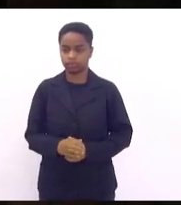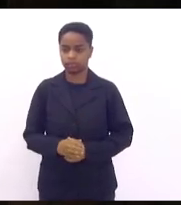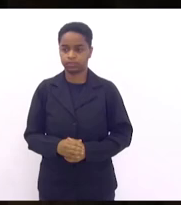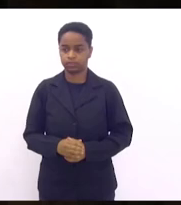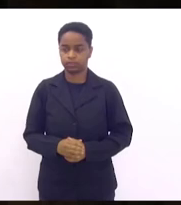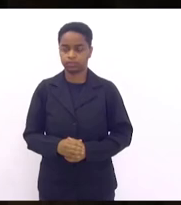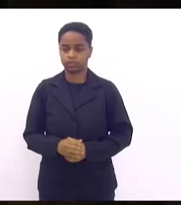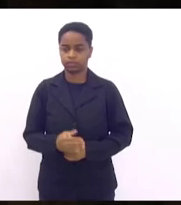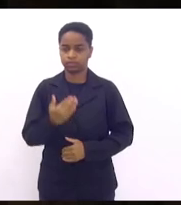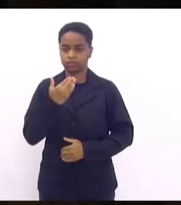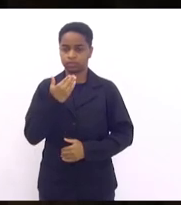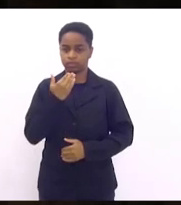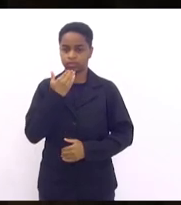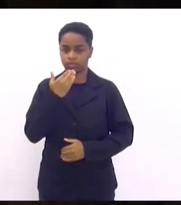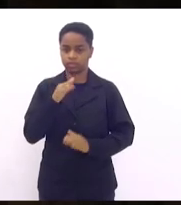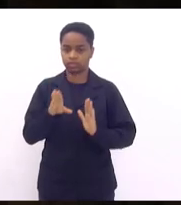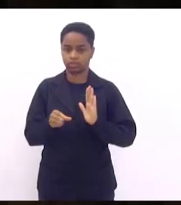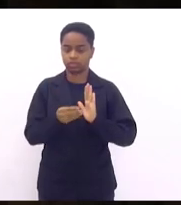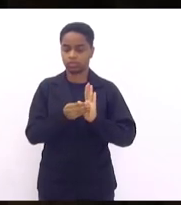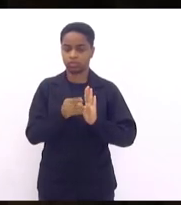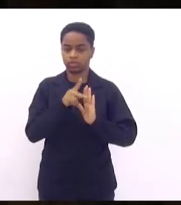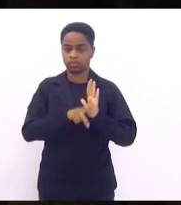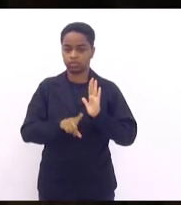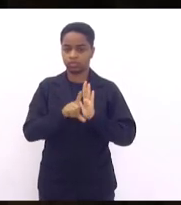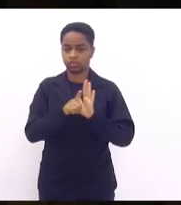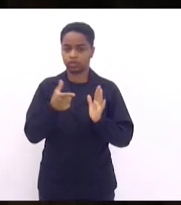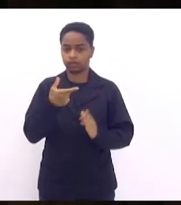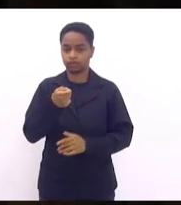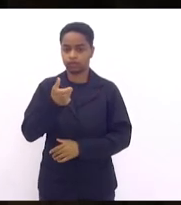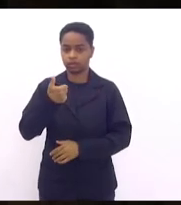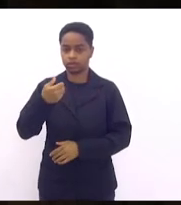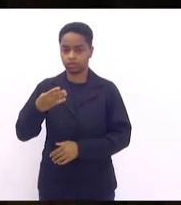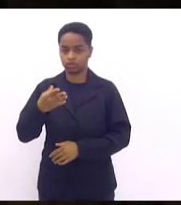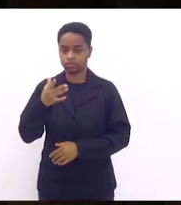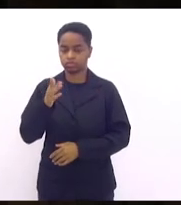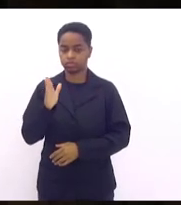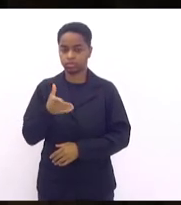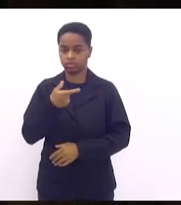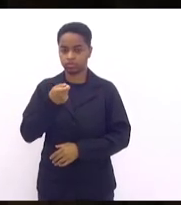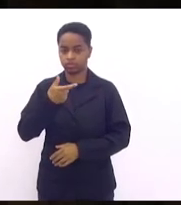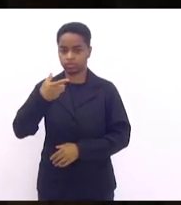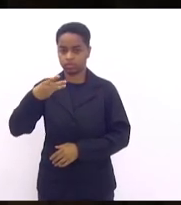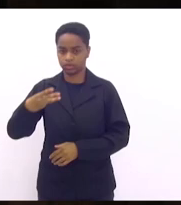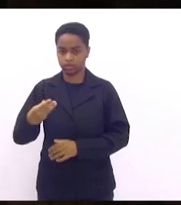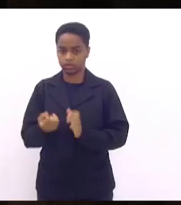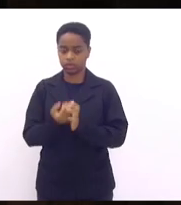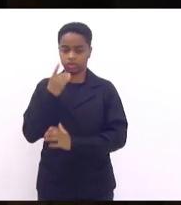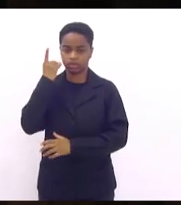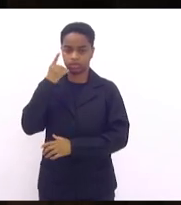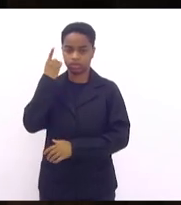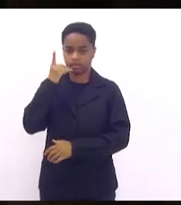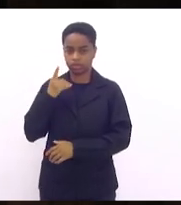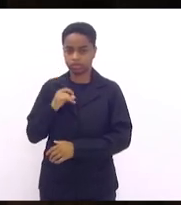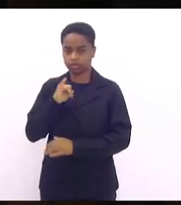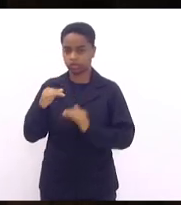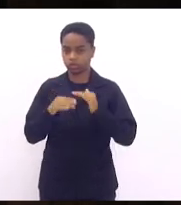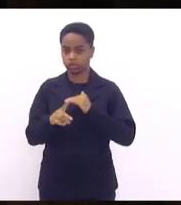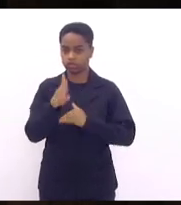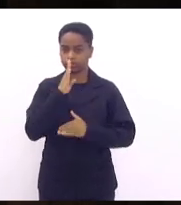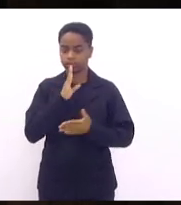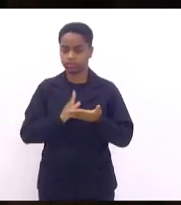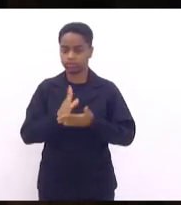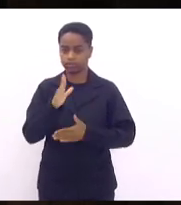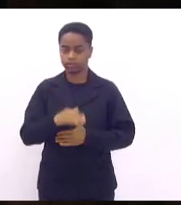Requerimento de inclusão do projeto 2014 de 23, da deputada Dani Balbi, senhores, que a própria mudança como